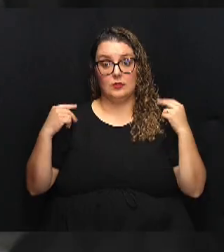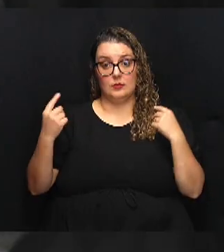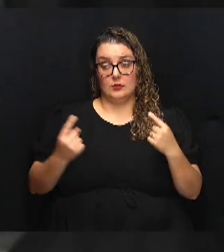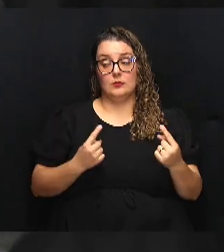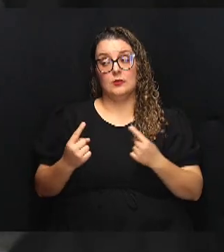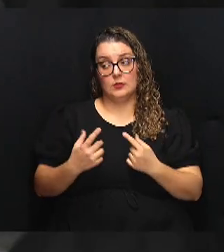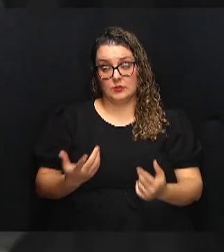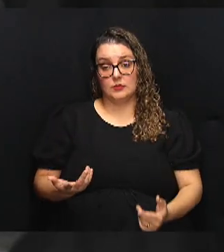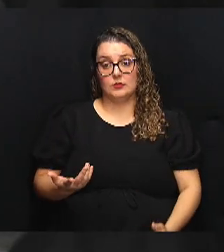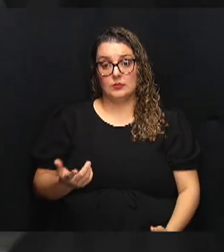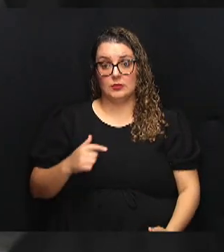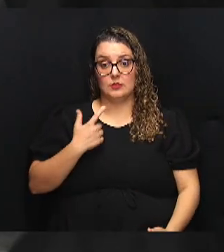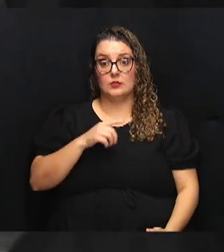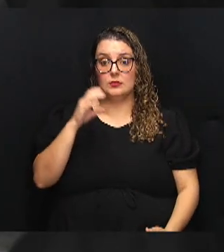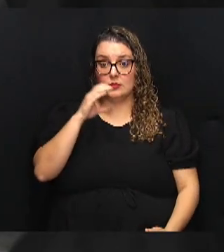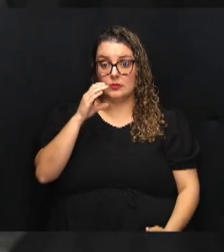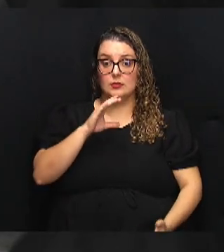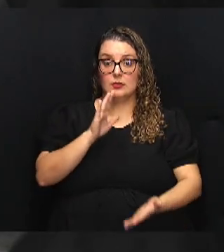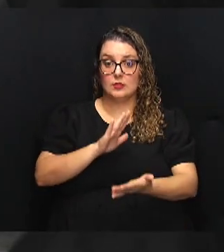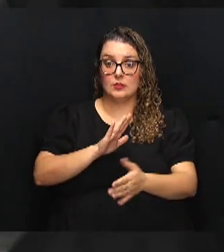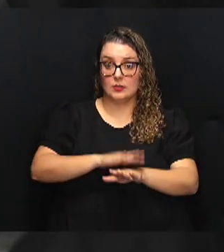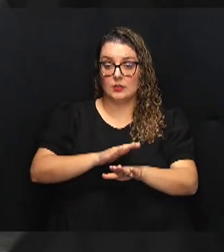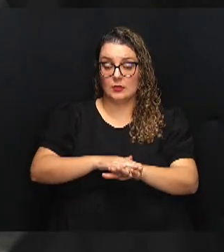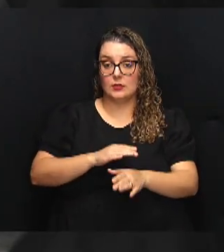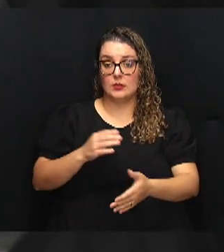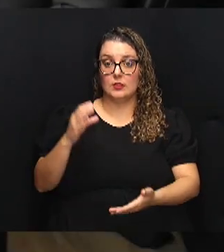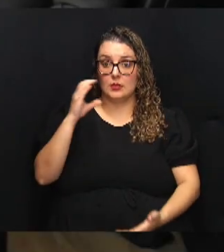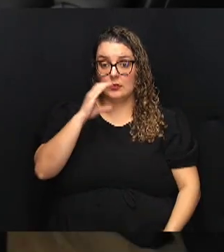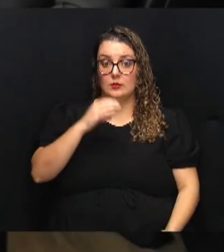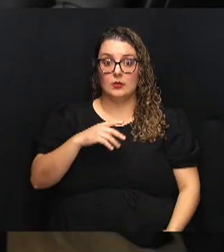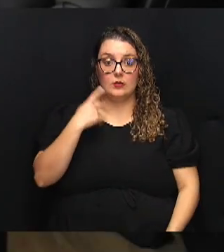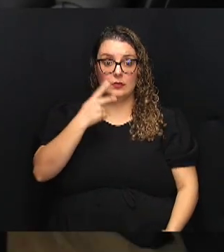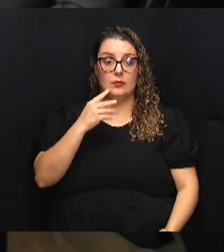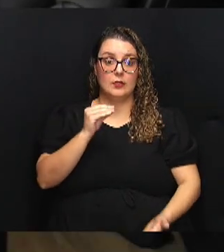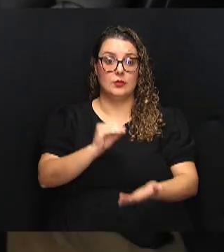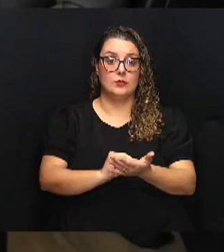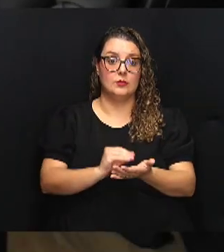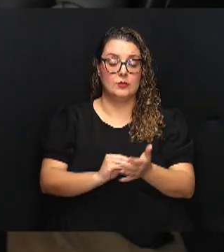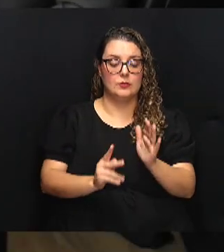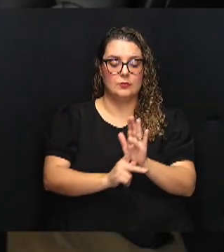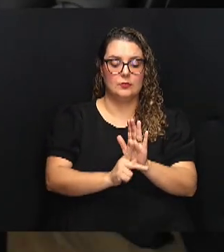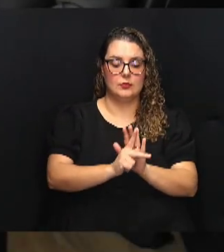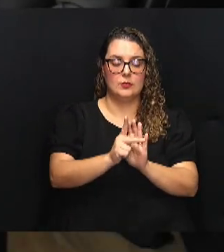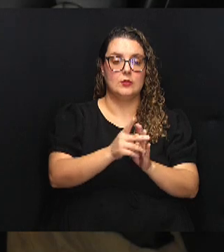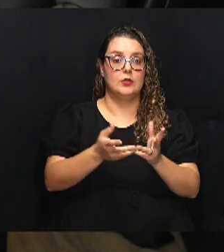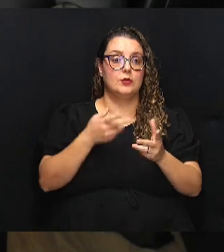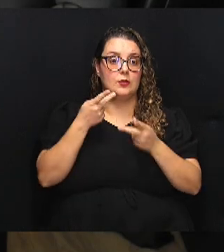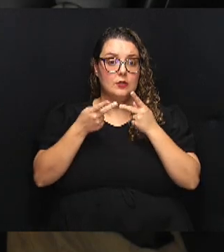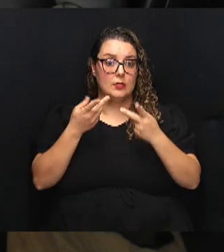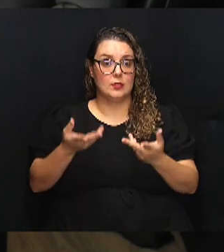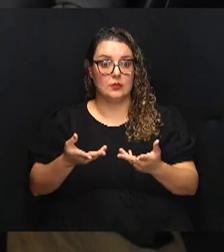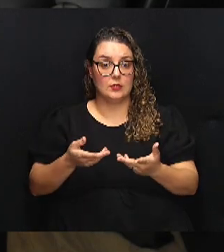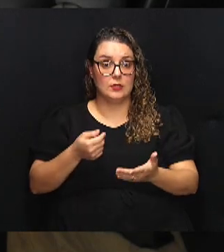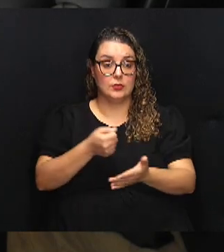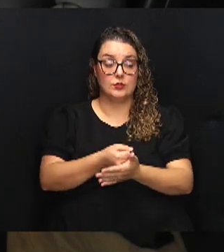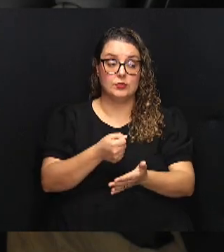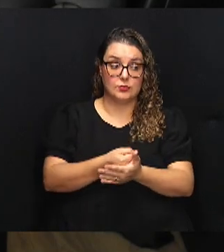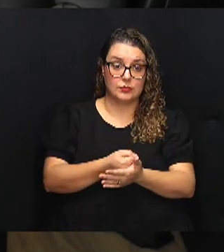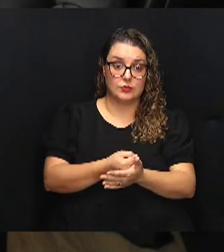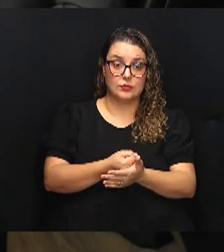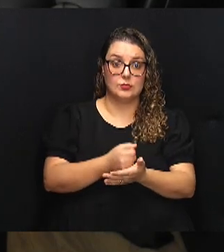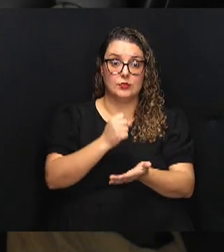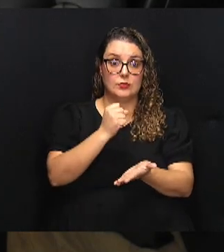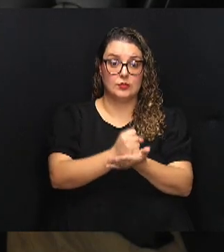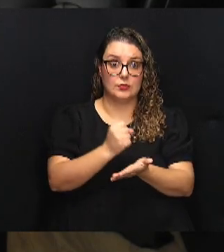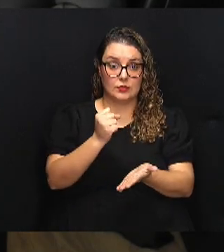gente agiu rapidamente. Vereador, tem um último projeto que eu queria comentar com você, que é a exigência de atestado